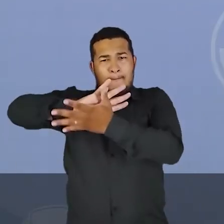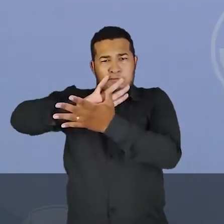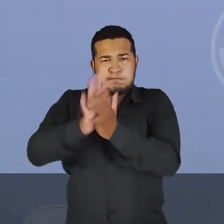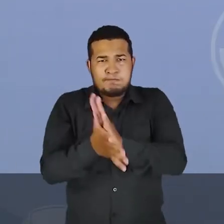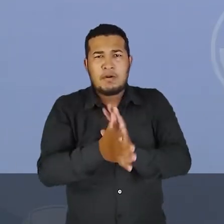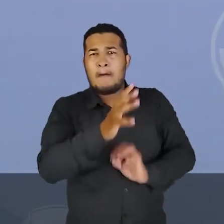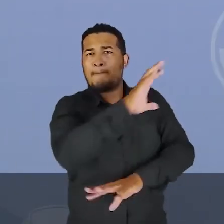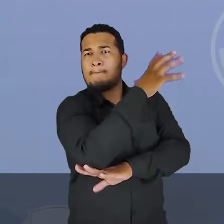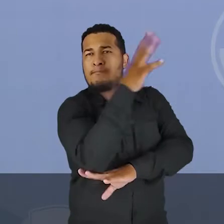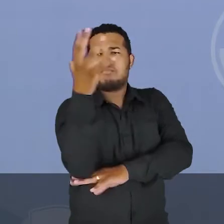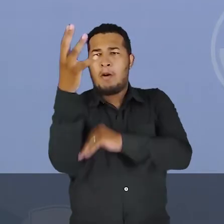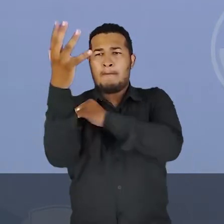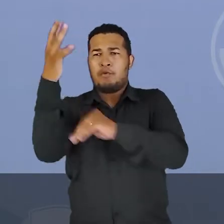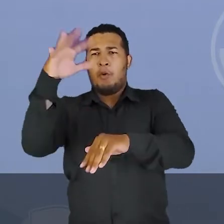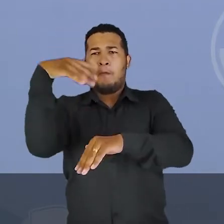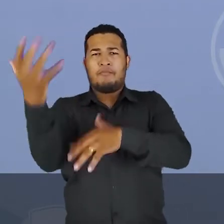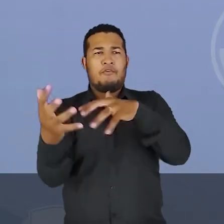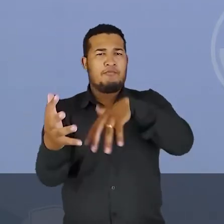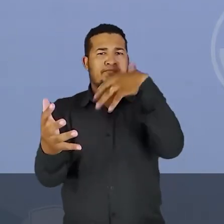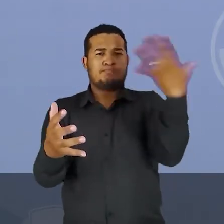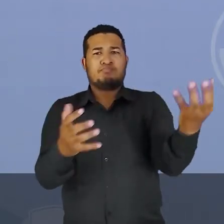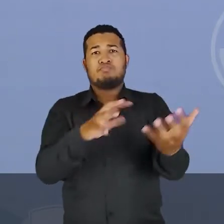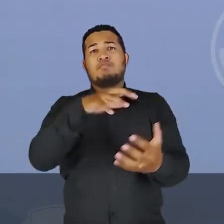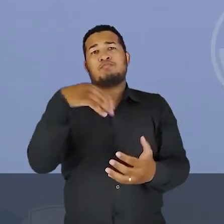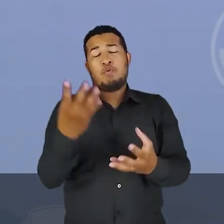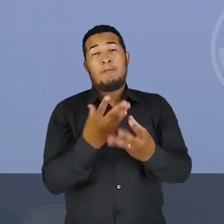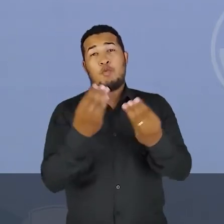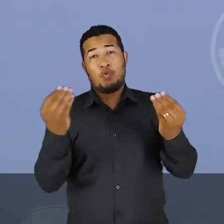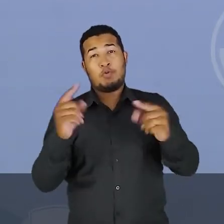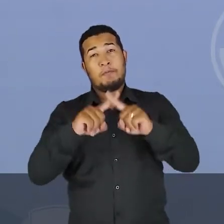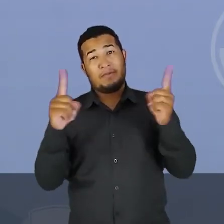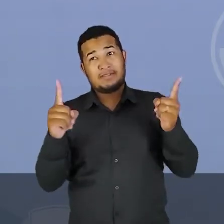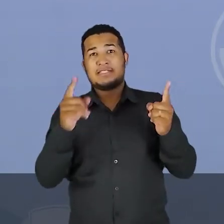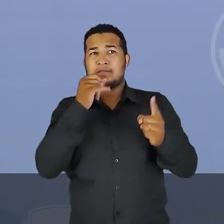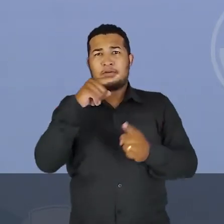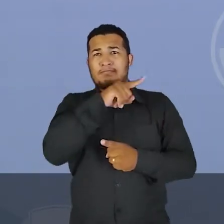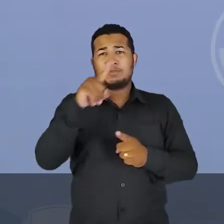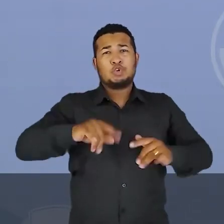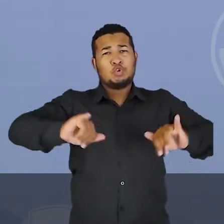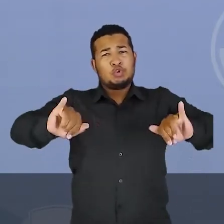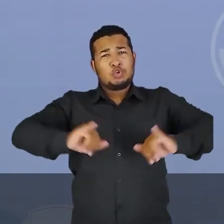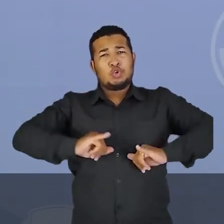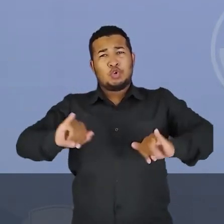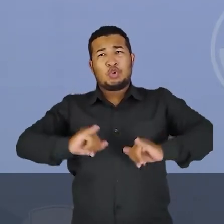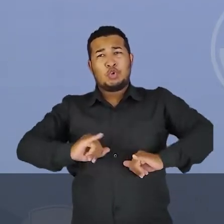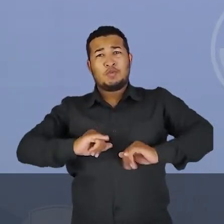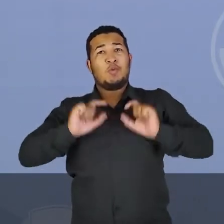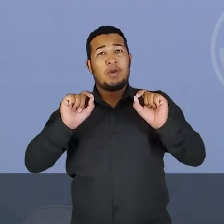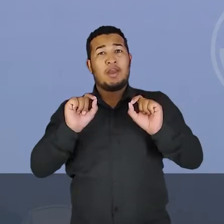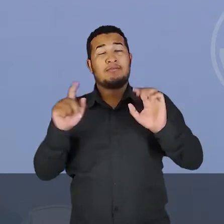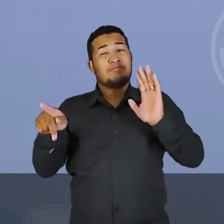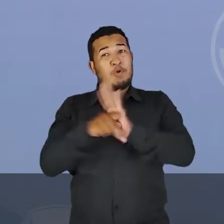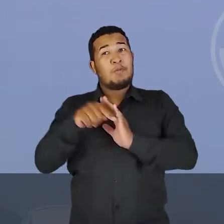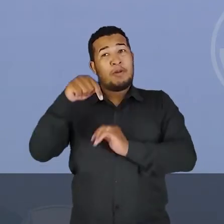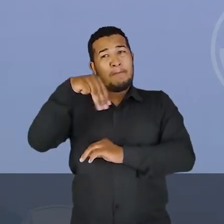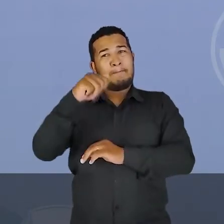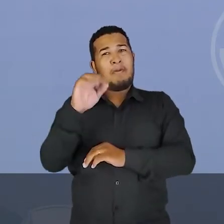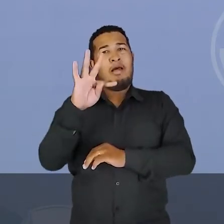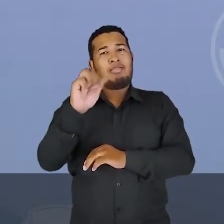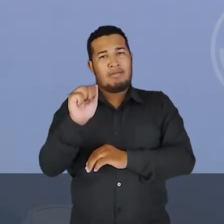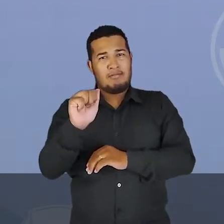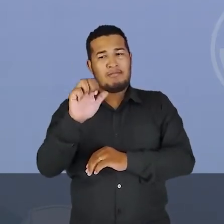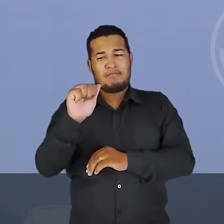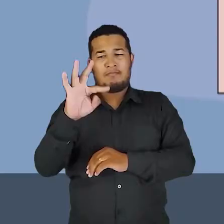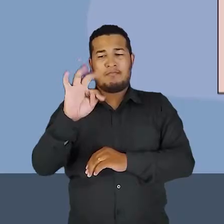desmatamento, retirada da sua cobertura natural. Mas nenhum desses biomas sofreu tanto quanto o nosso bioma, que é a Mata Atlântica.